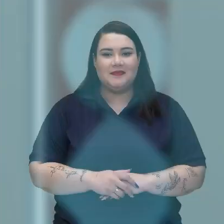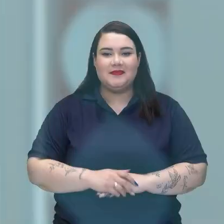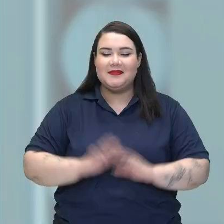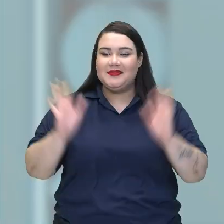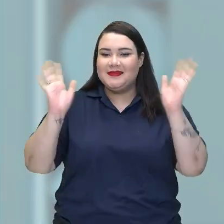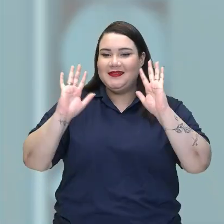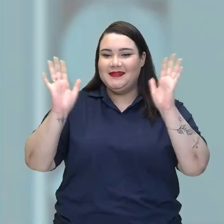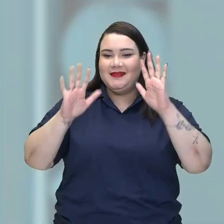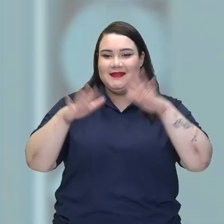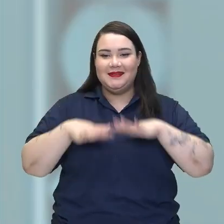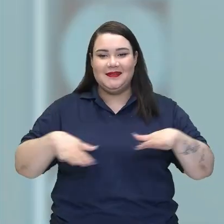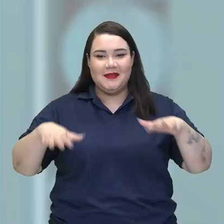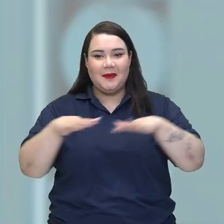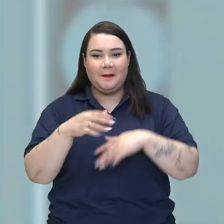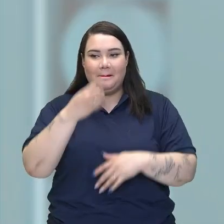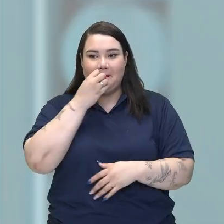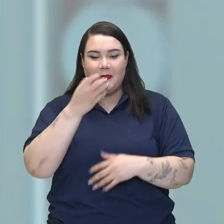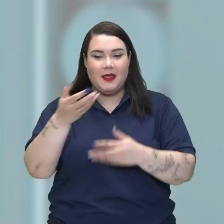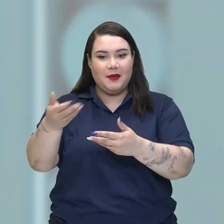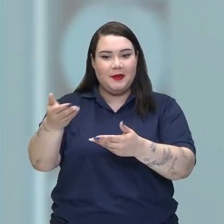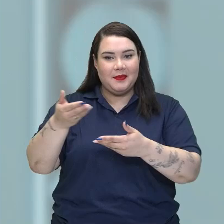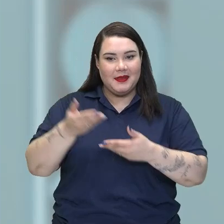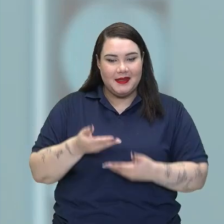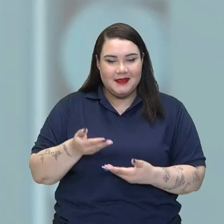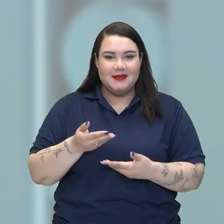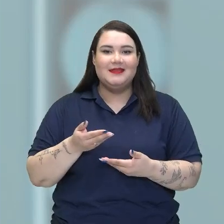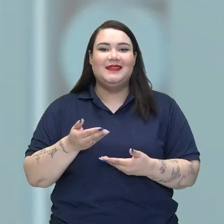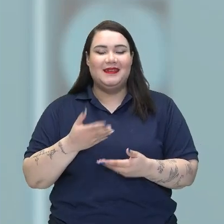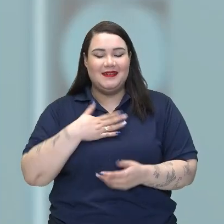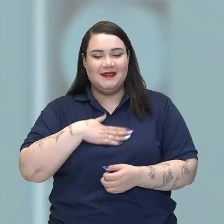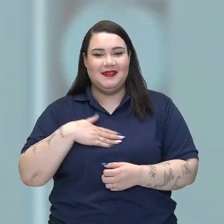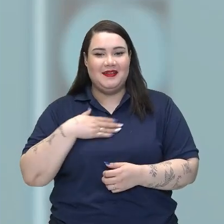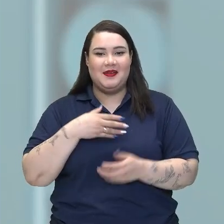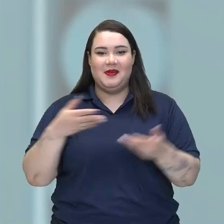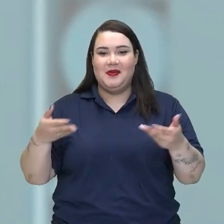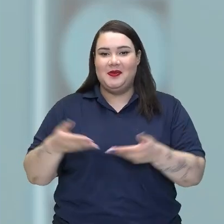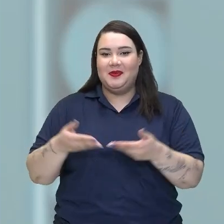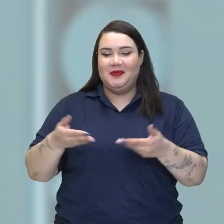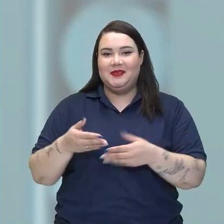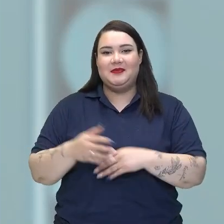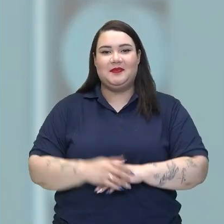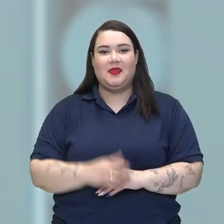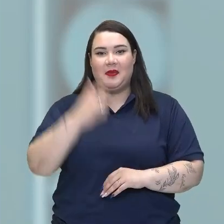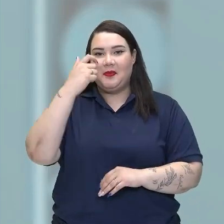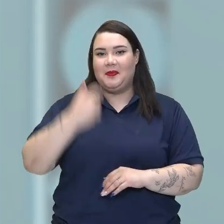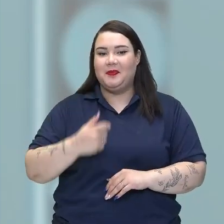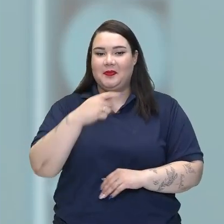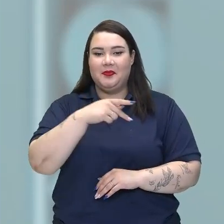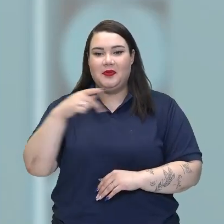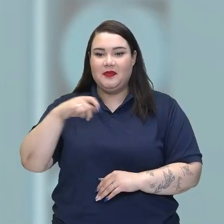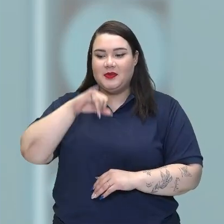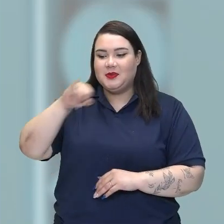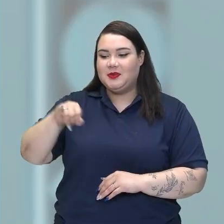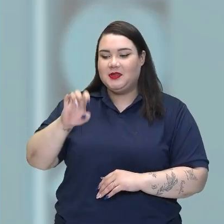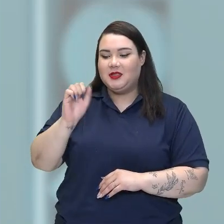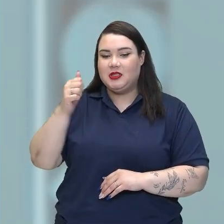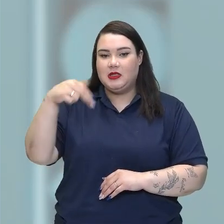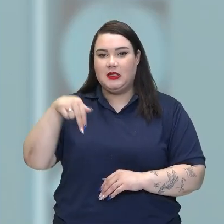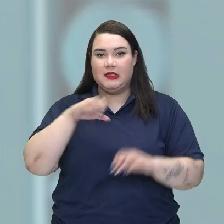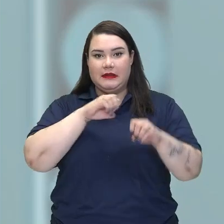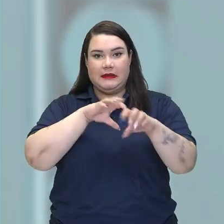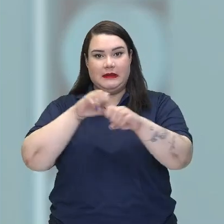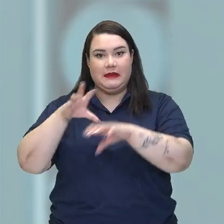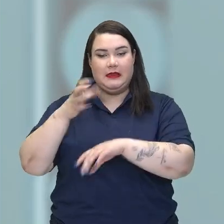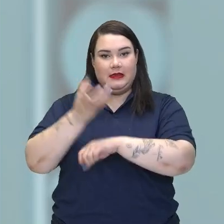Olá, olá! Sejam todos muito bem-vindos, é um prazer ter todos vocês aqui. Eu sou o professor Jean Torres, do componente de língua